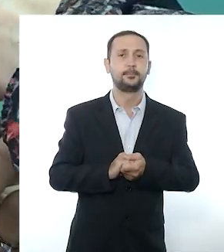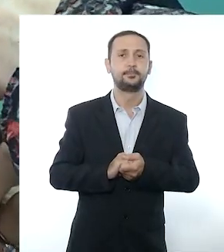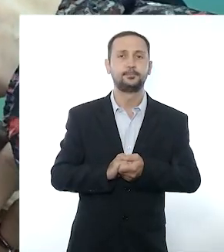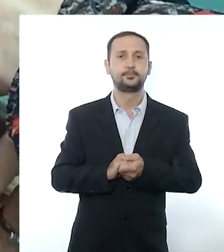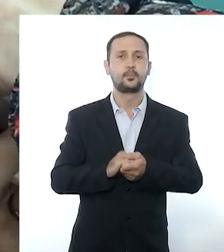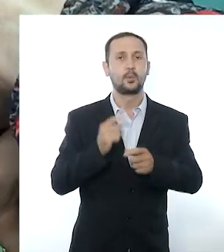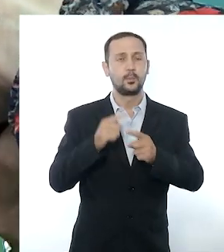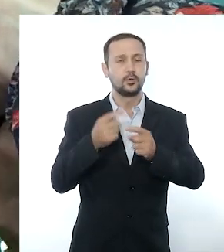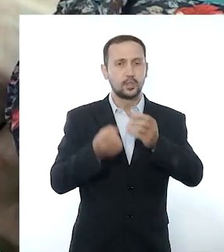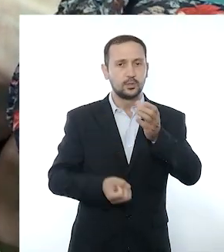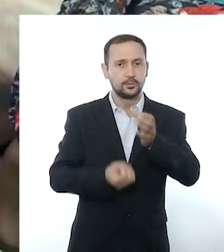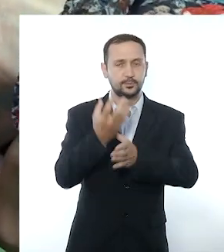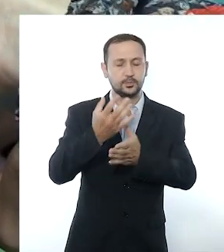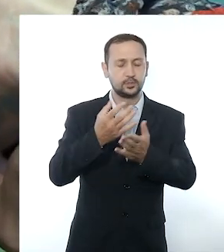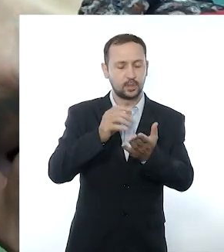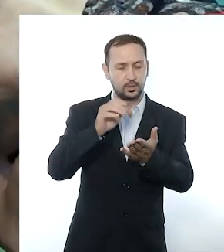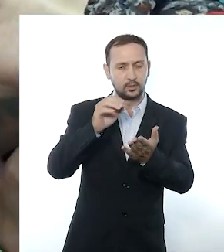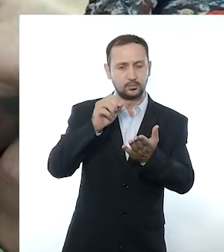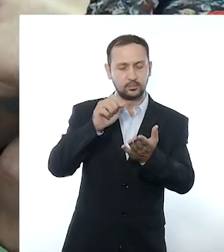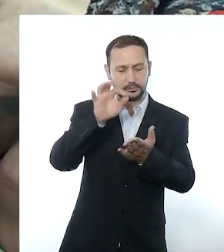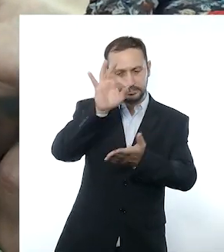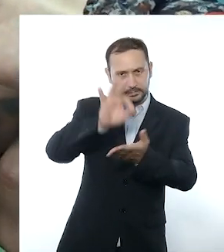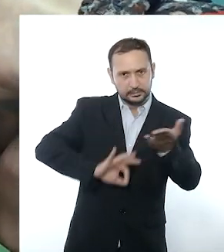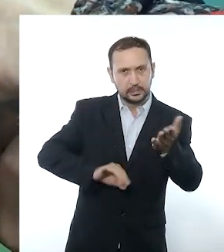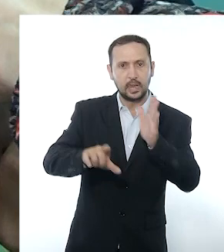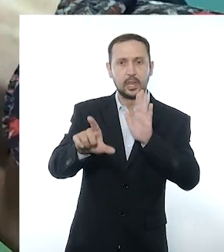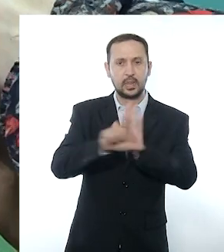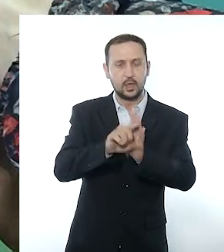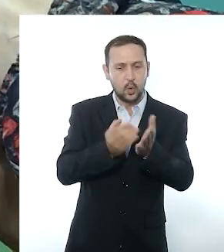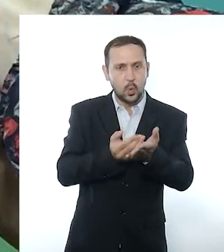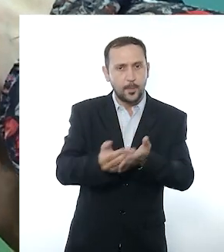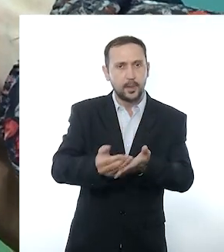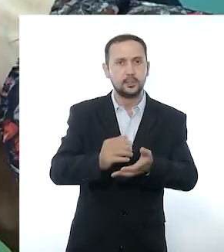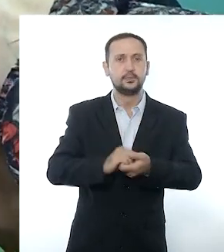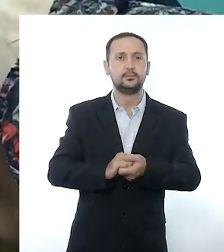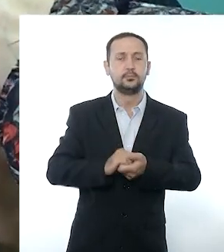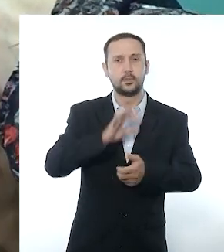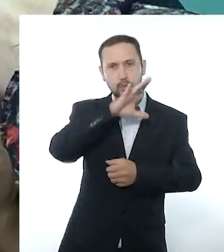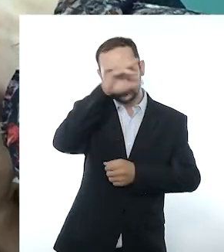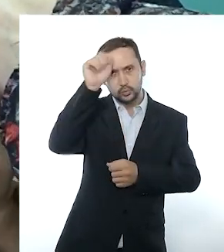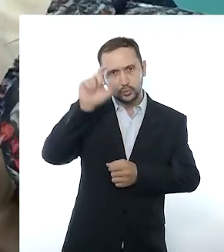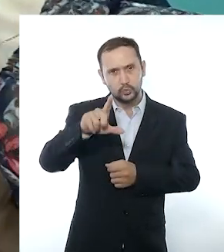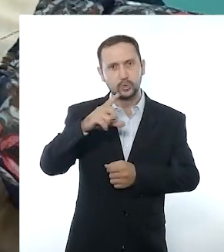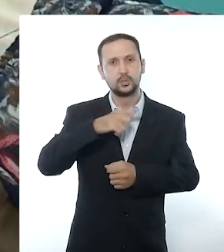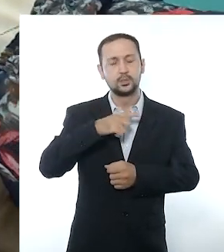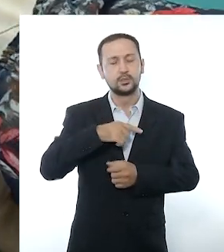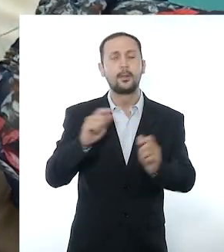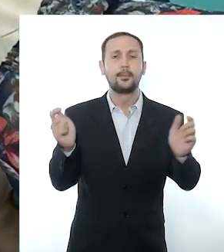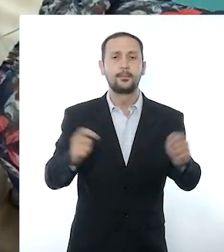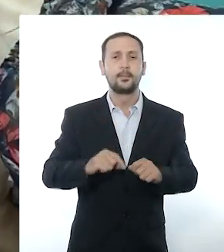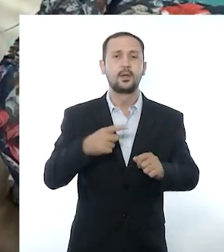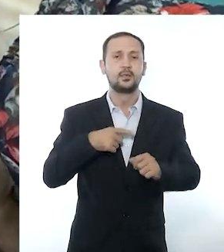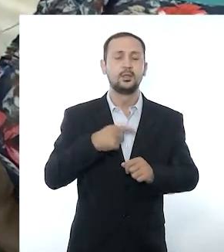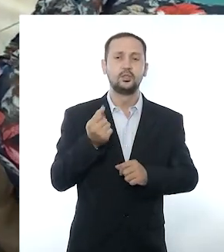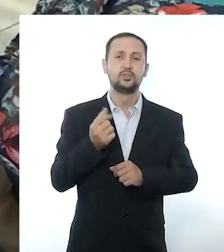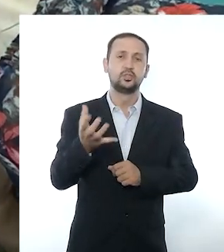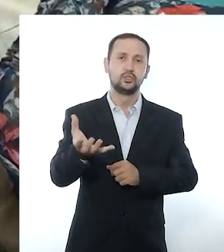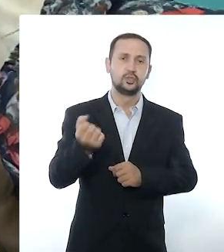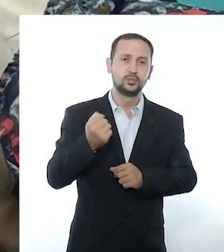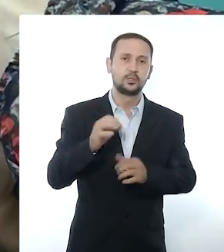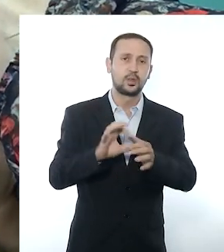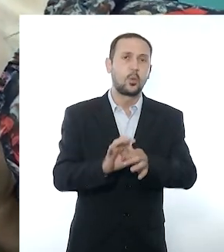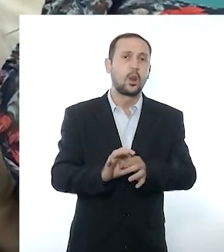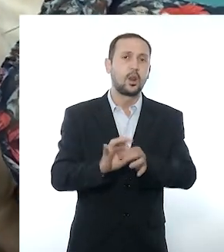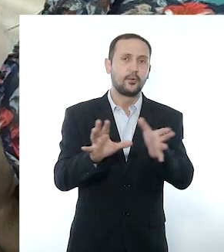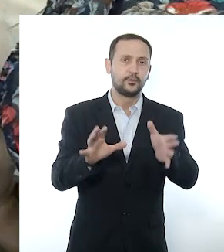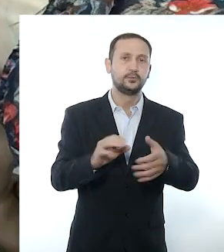já estabelecida a sanção, a lei entrando em vigência, Mato Grosso do Sul já está apto a acessar os recursos que já